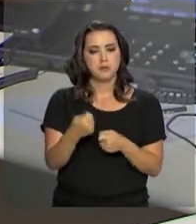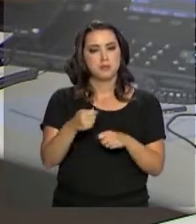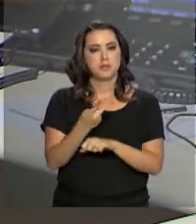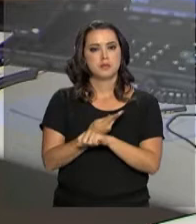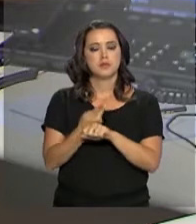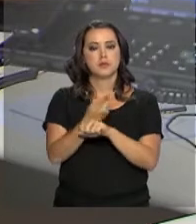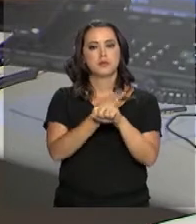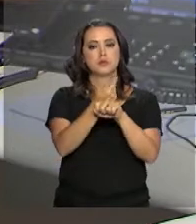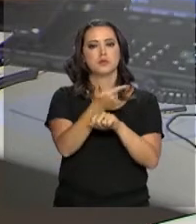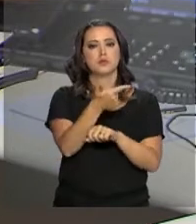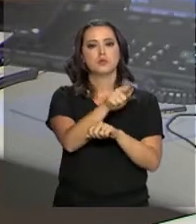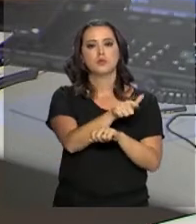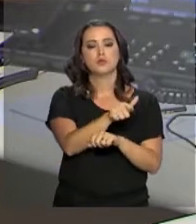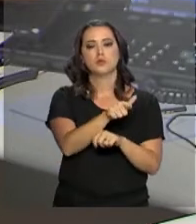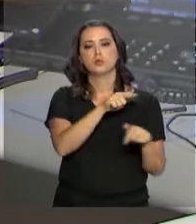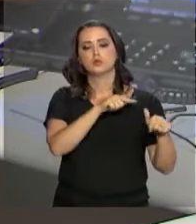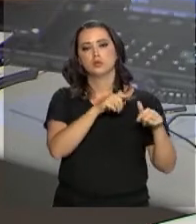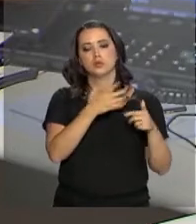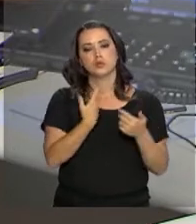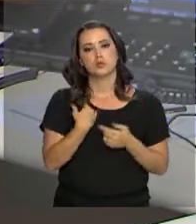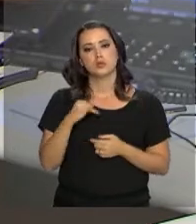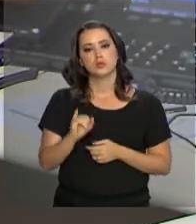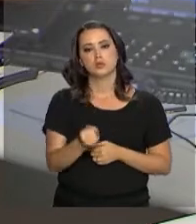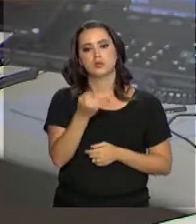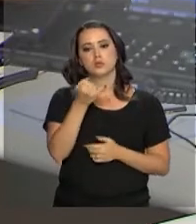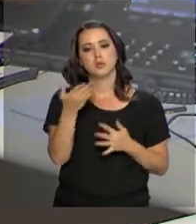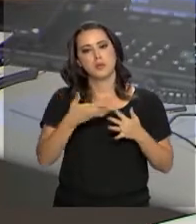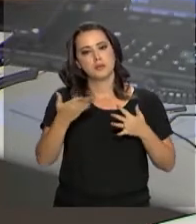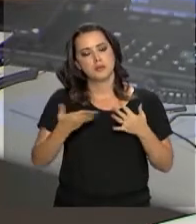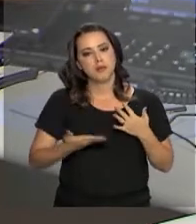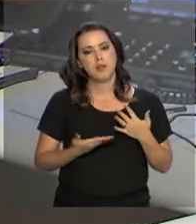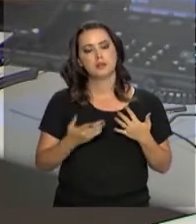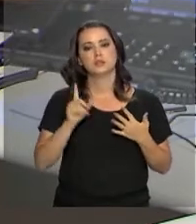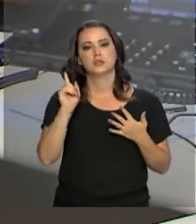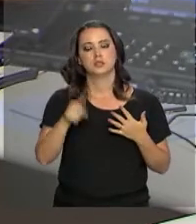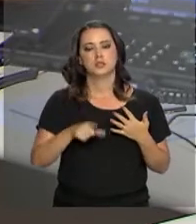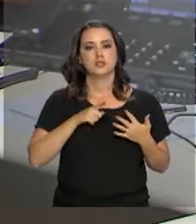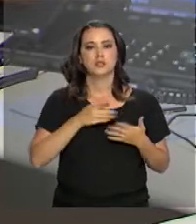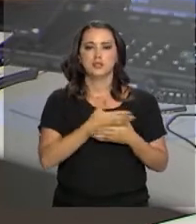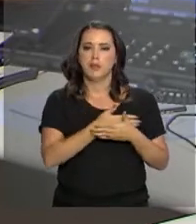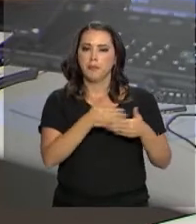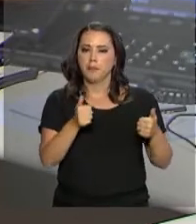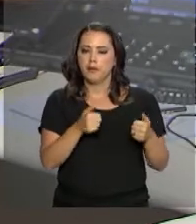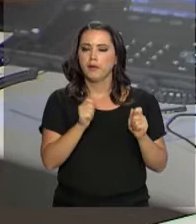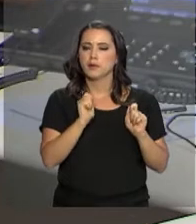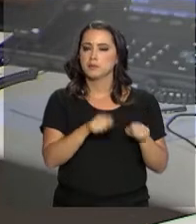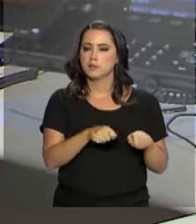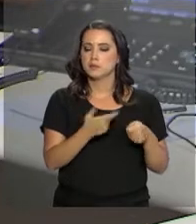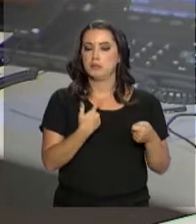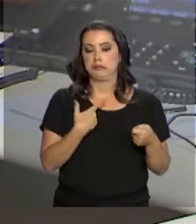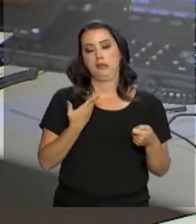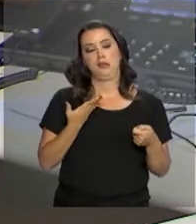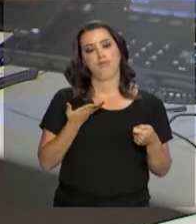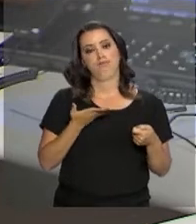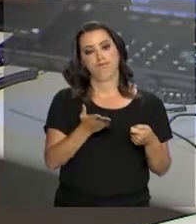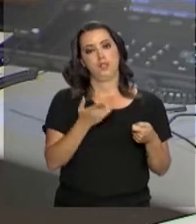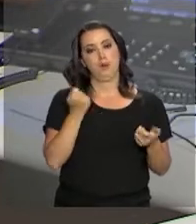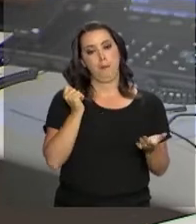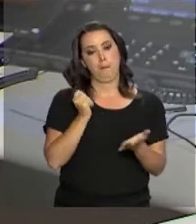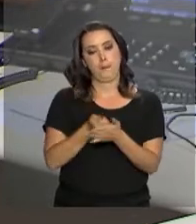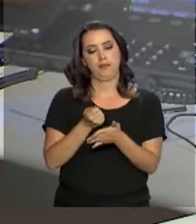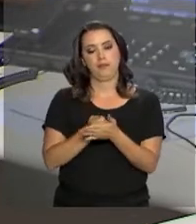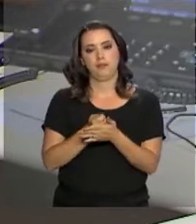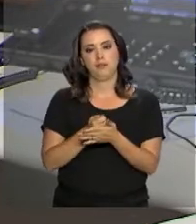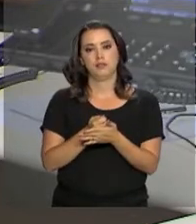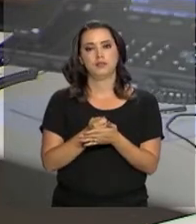buscar uma outra operação um parcelado que tenha melhores condições e aí nem cuidar e